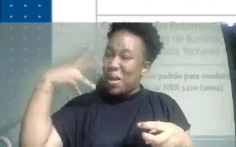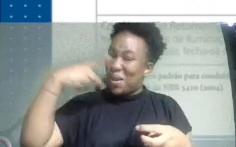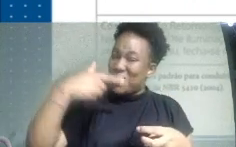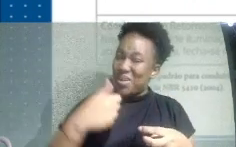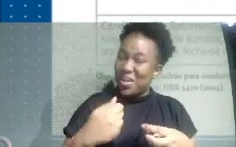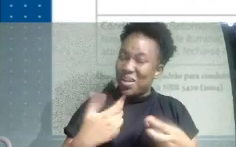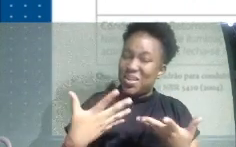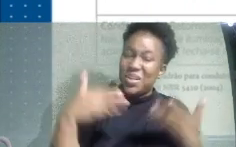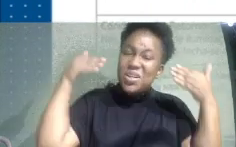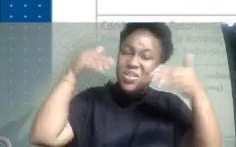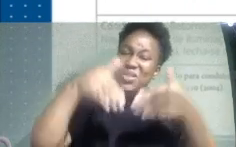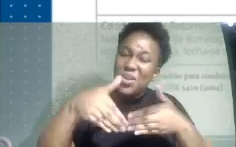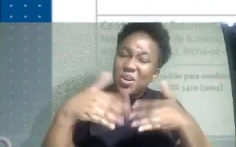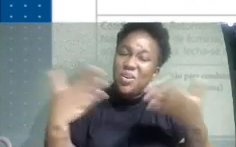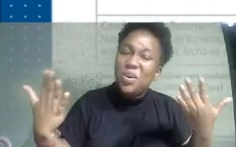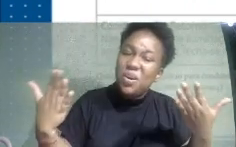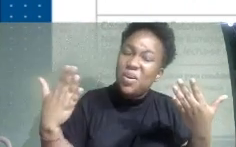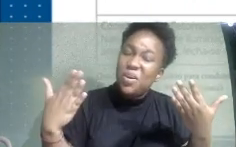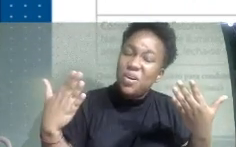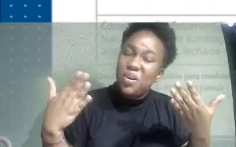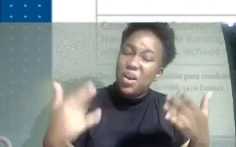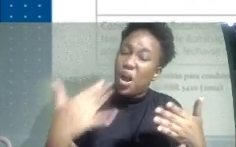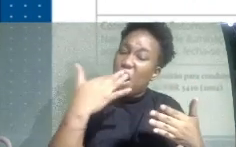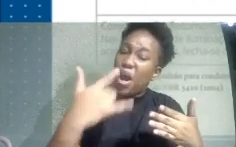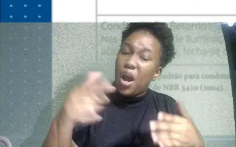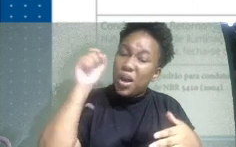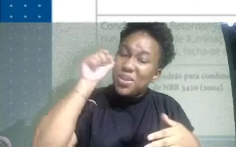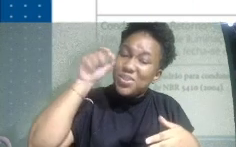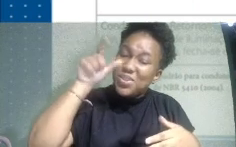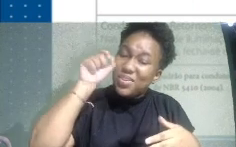chega lá na edificação e fala assim, opa, tem um azul claro aqui.